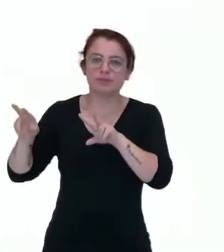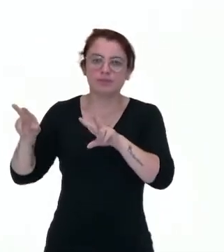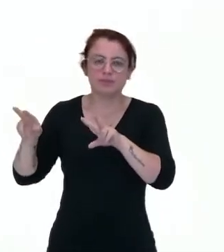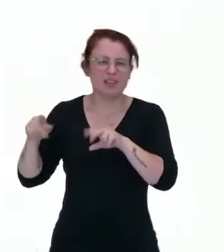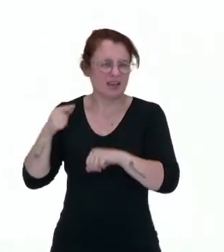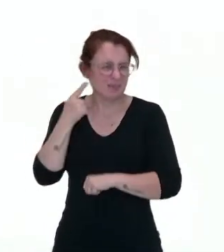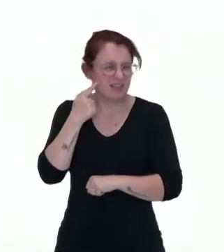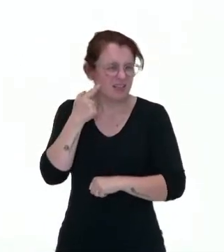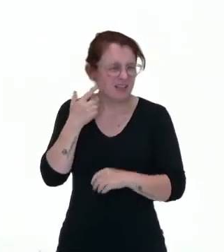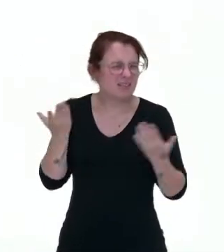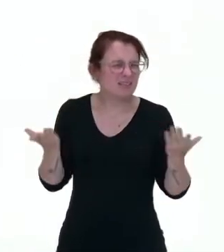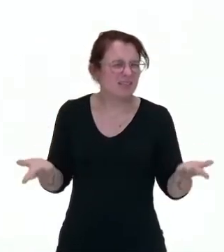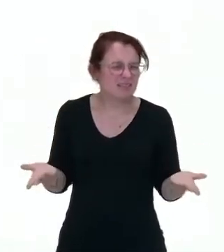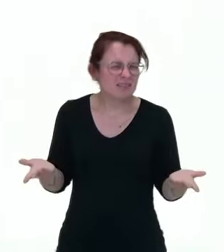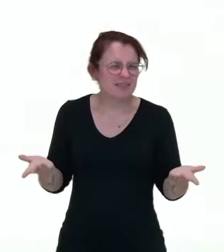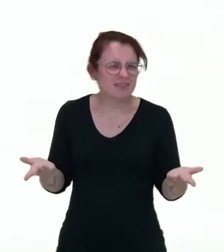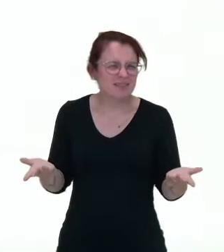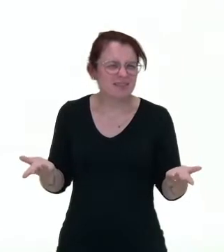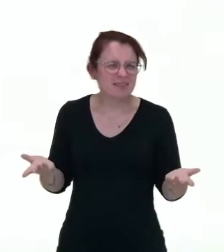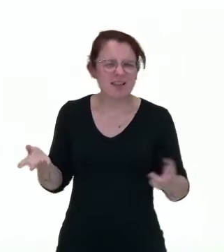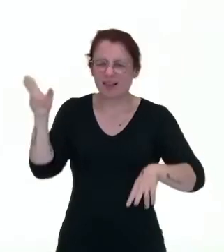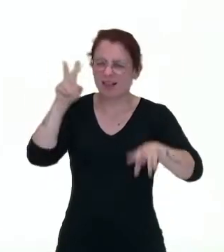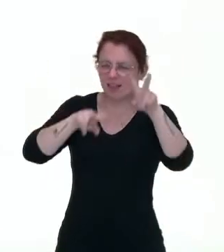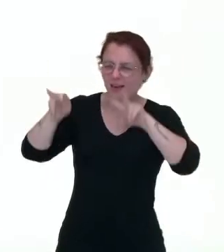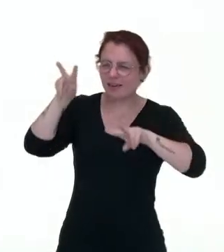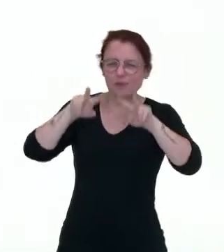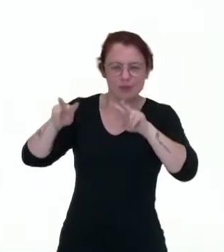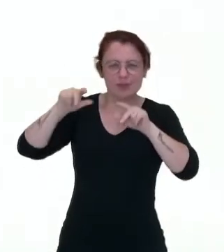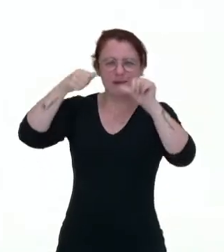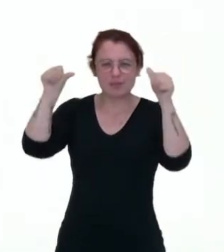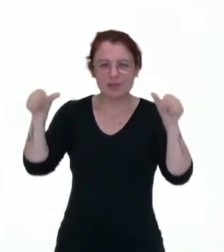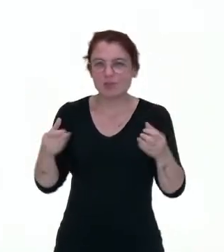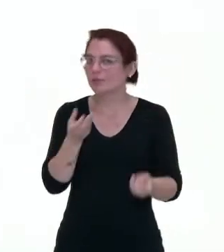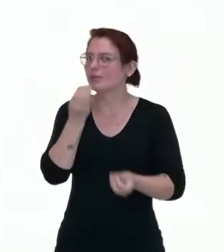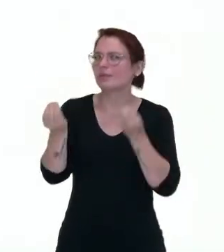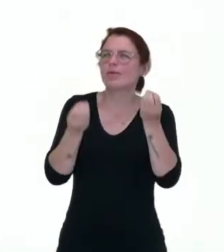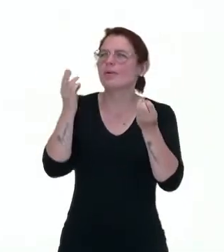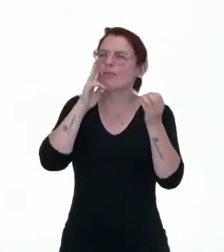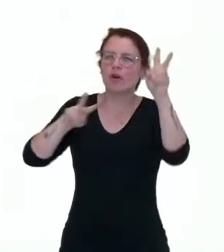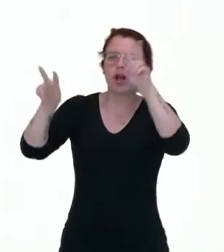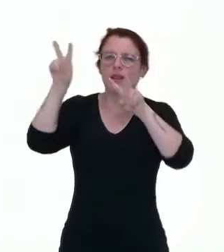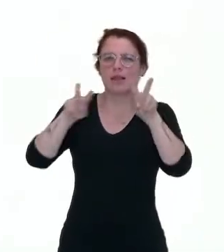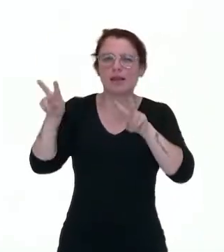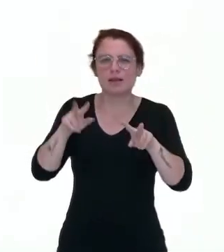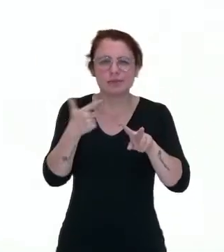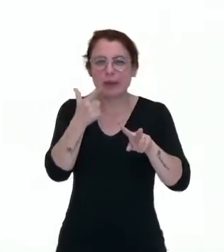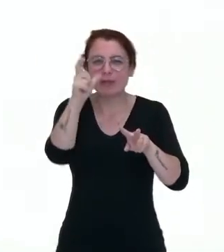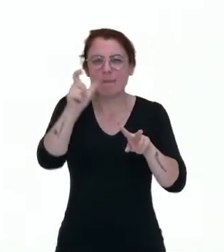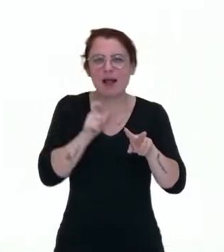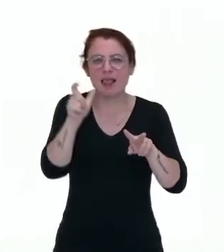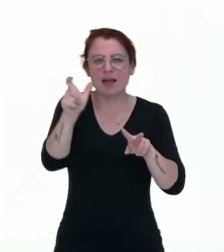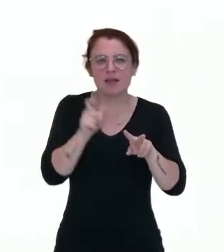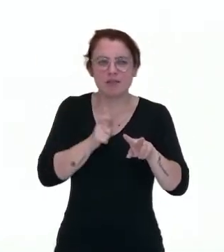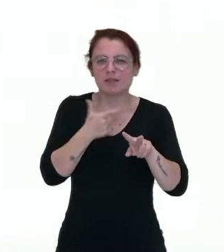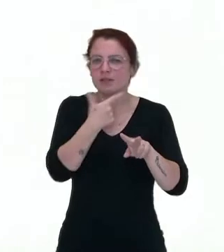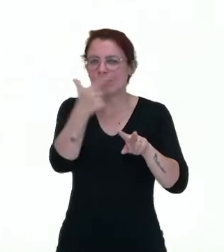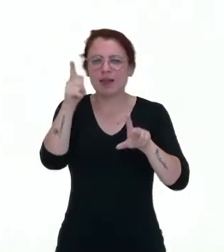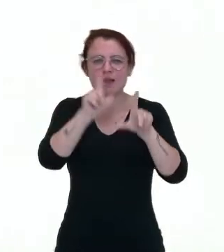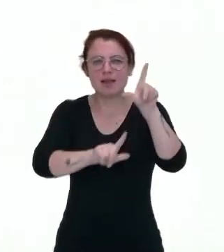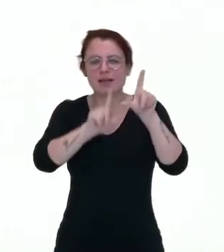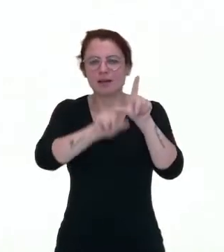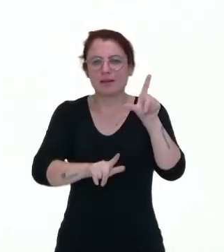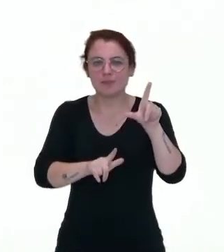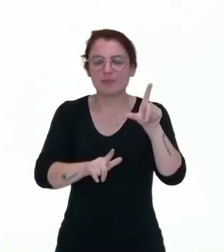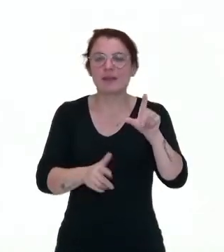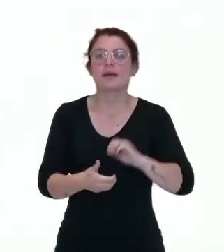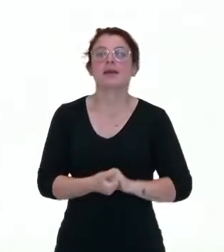assim, epa, Fabiano, leitura de imagem? Como que eu vou ler? Não tem palavras, não tem letras.